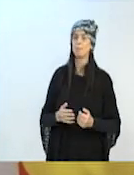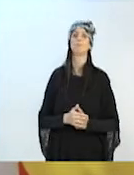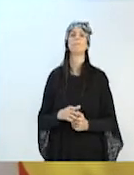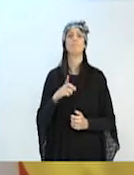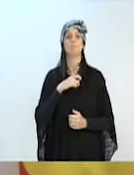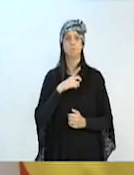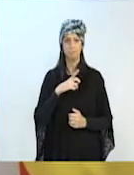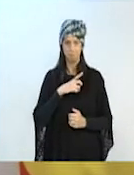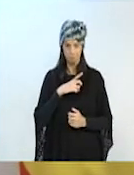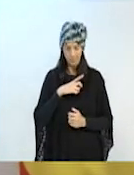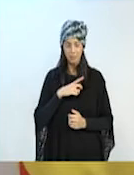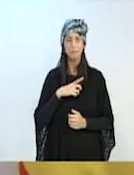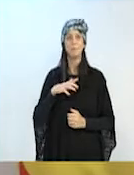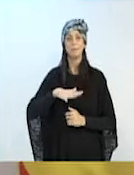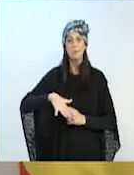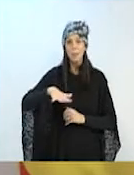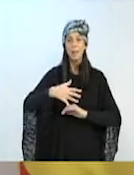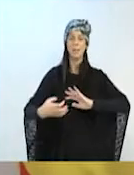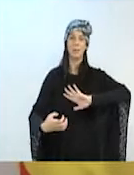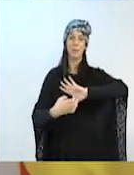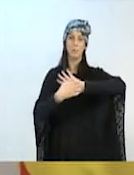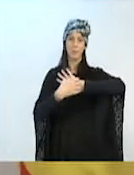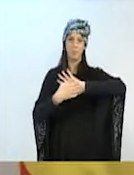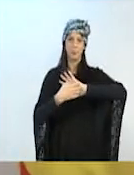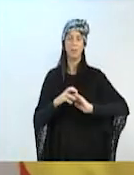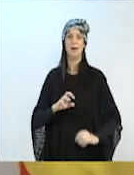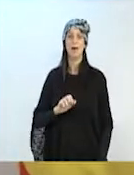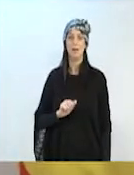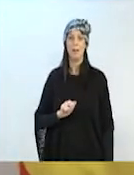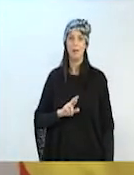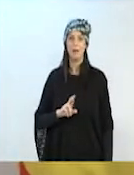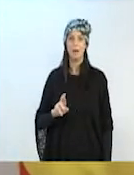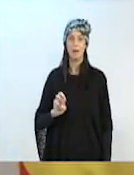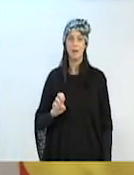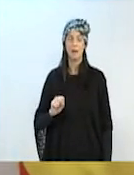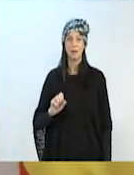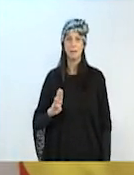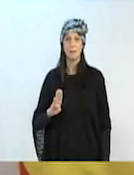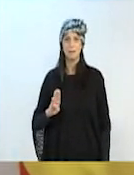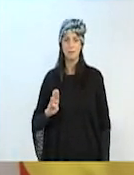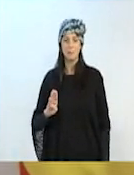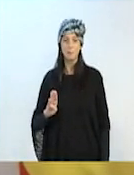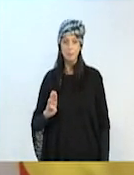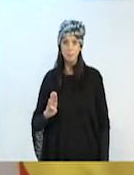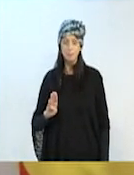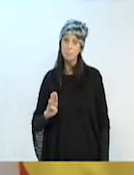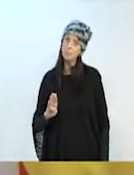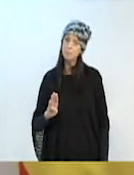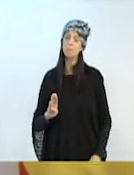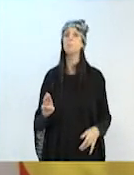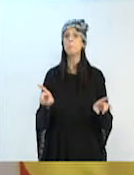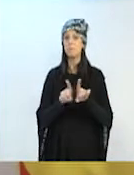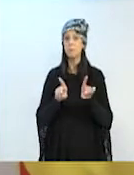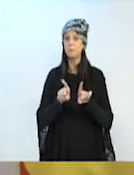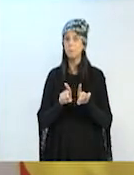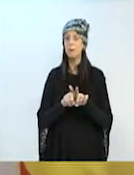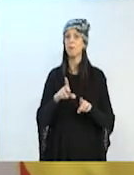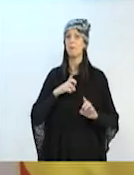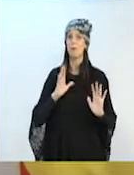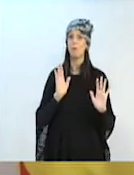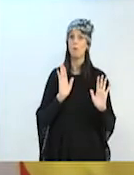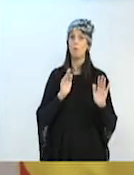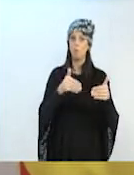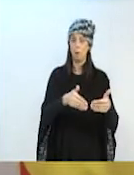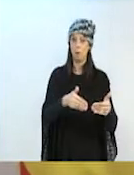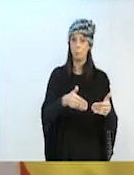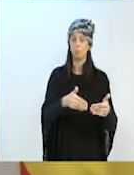Economia Solidária do Vale do Itajaí, que é a RESV, organização local articulada com o Fórum Estadual e Fórum Brasileiro